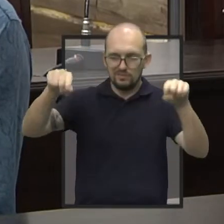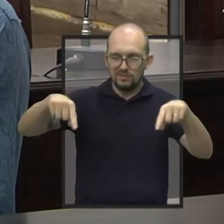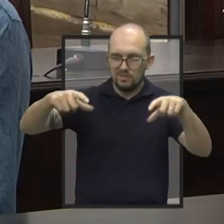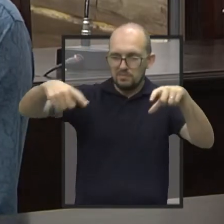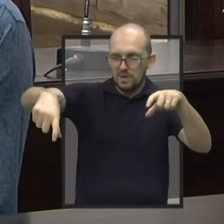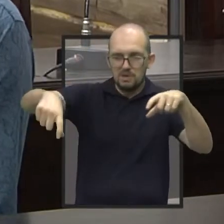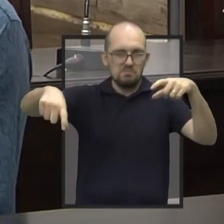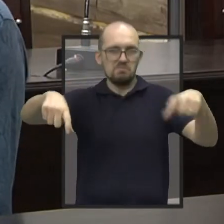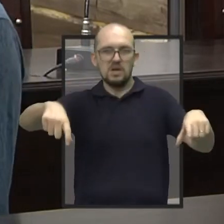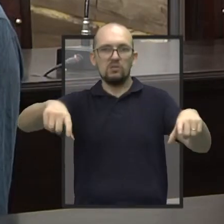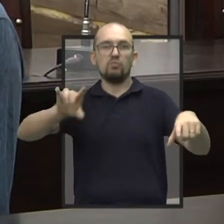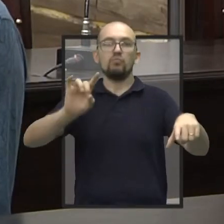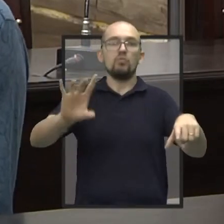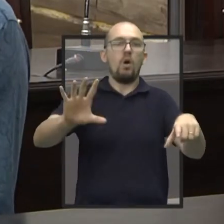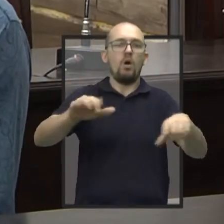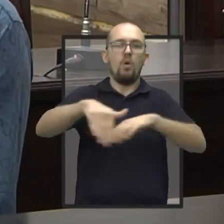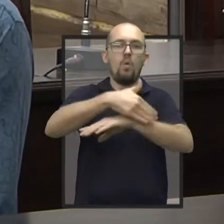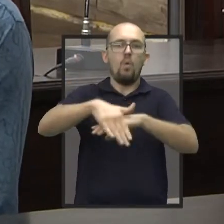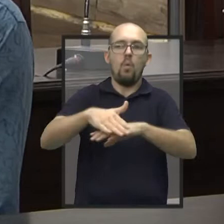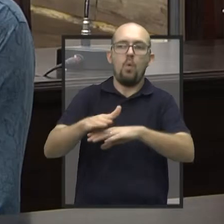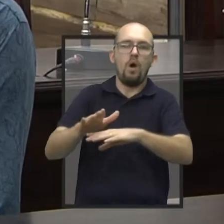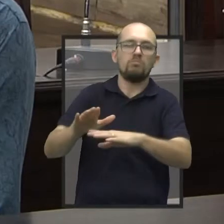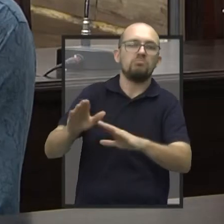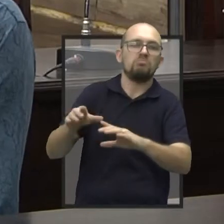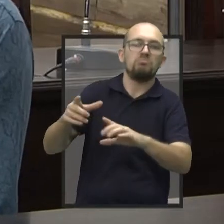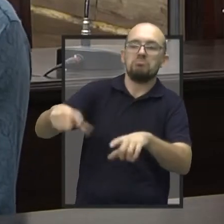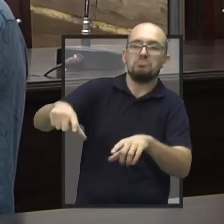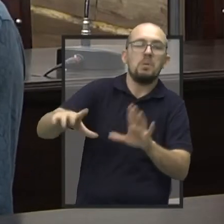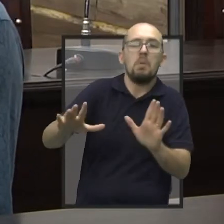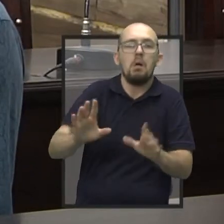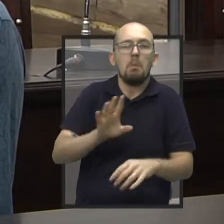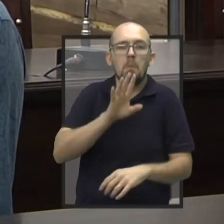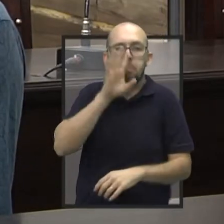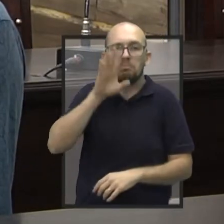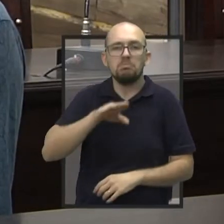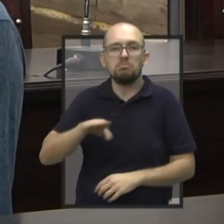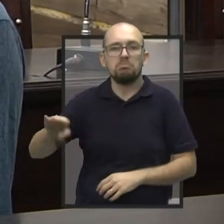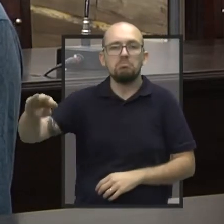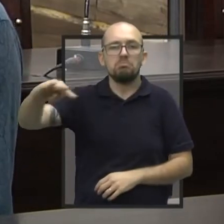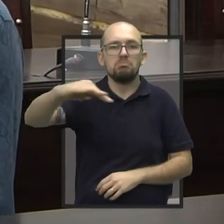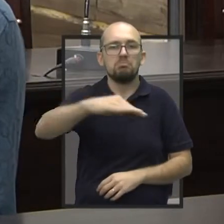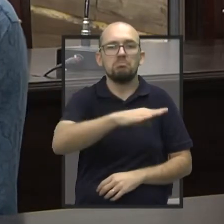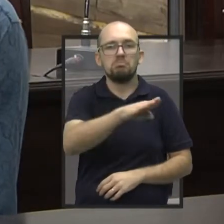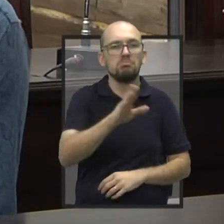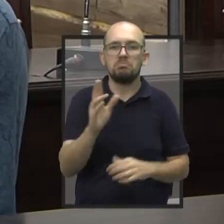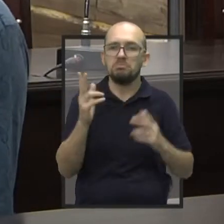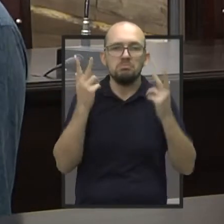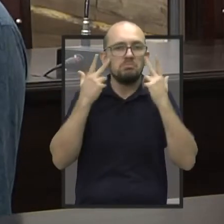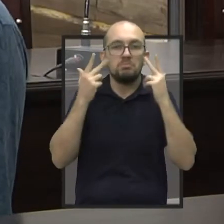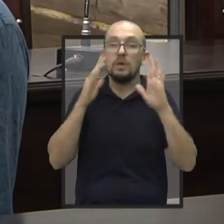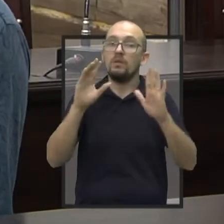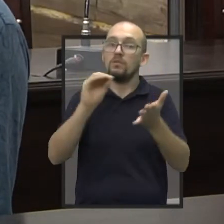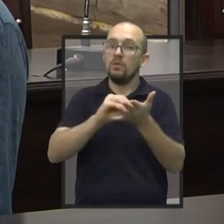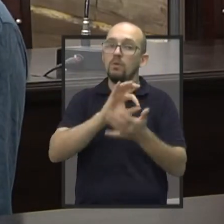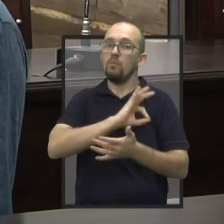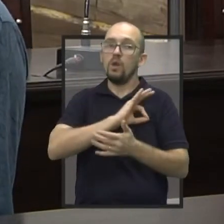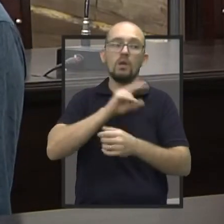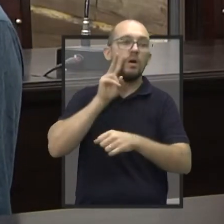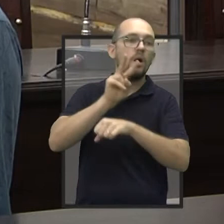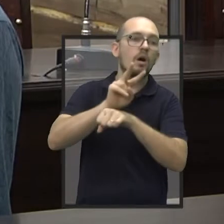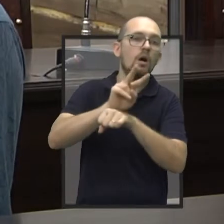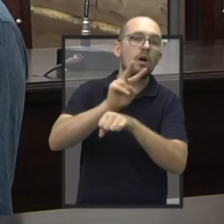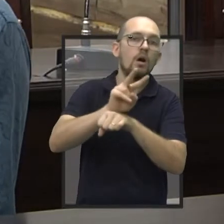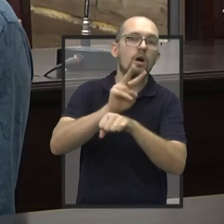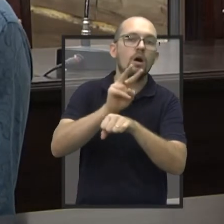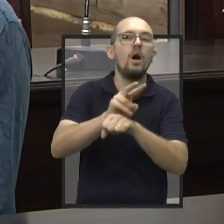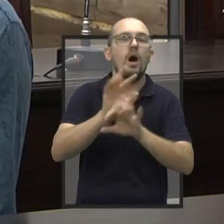fiscalização dos fiscais da prefeitura, junto com a polícia militar, através da delegada atividade delegada, isso não